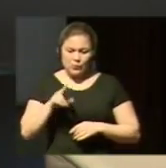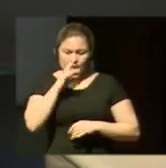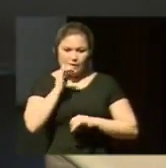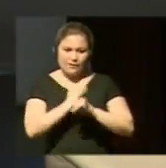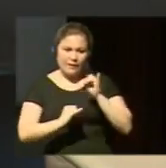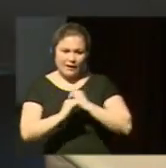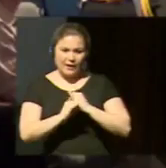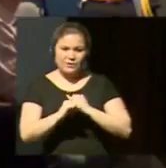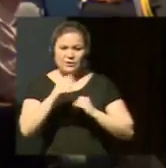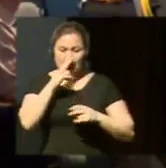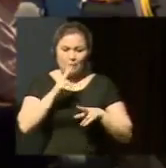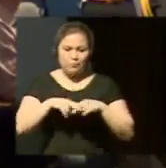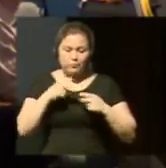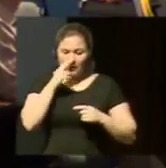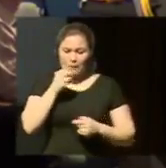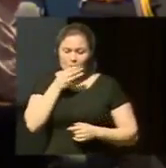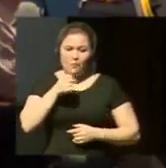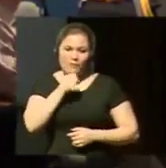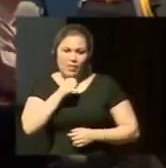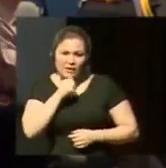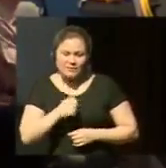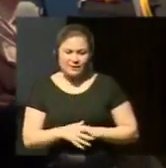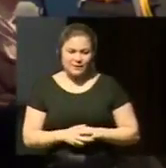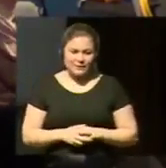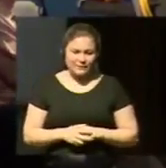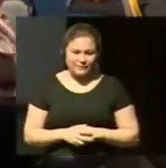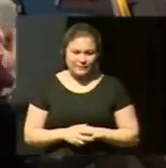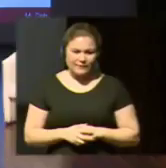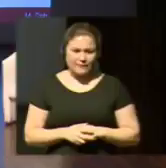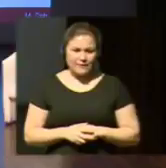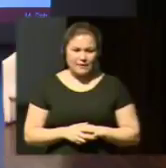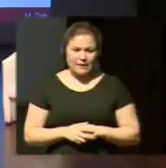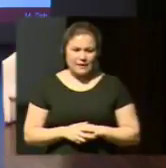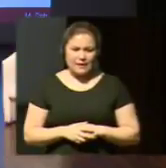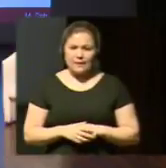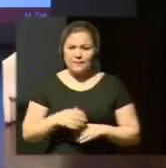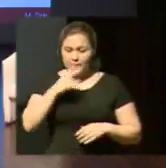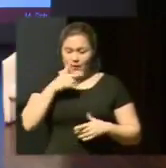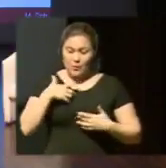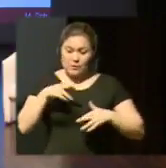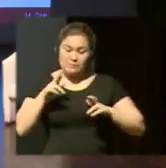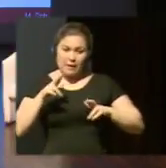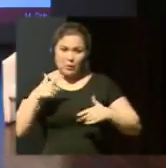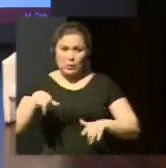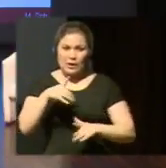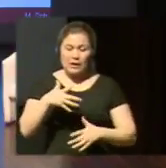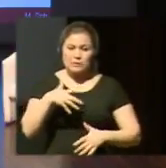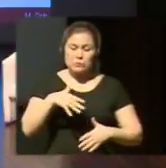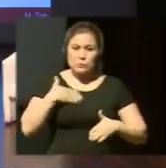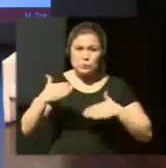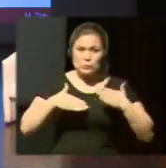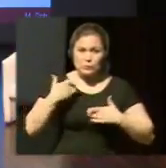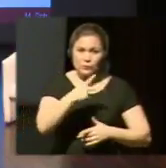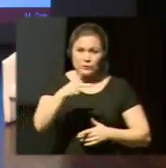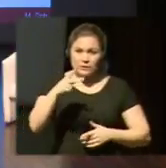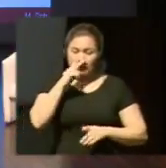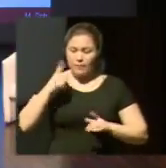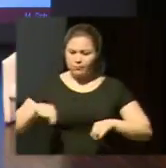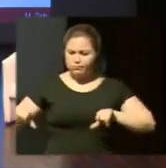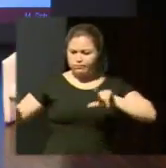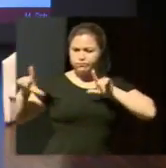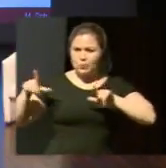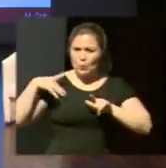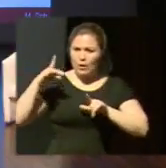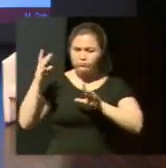é um preditor de um bom envelhecimento. Aqui, eu espero que não vou assustar vocês, aqui uma lâmina com